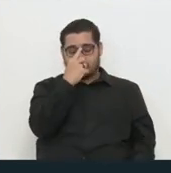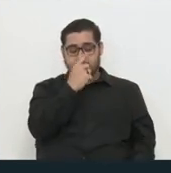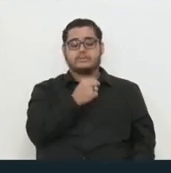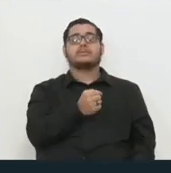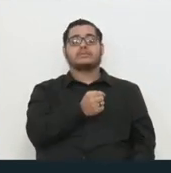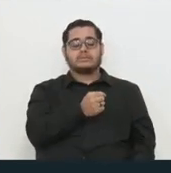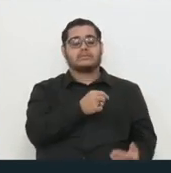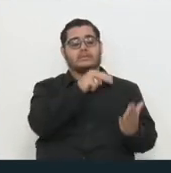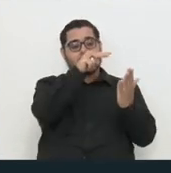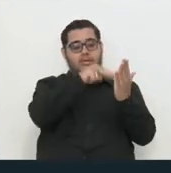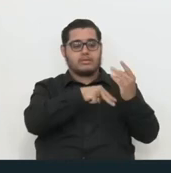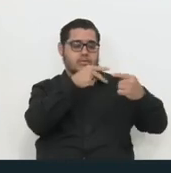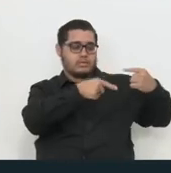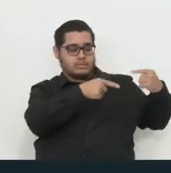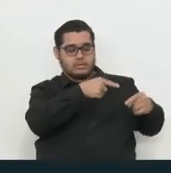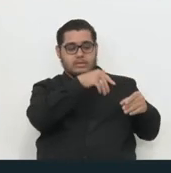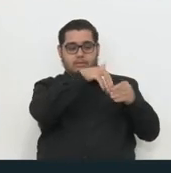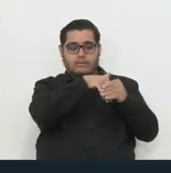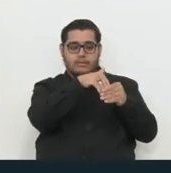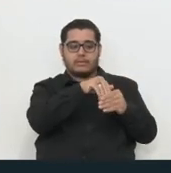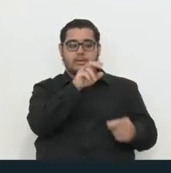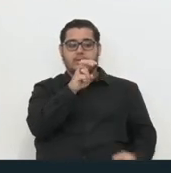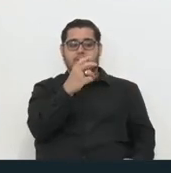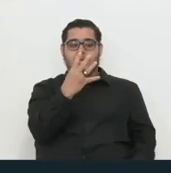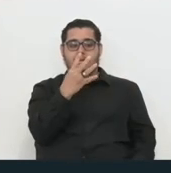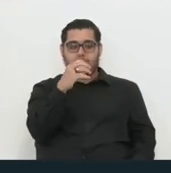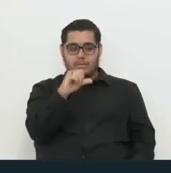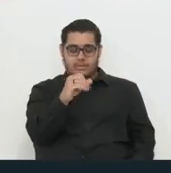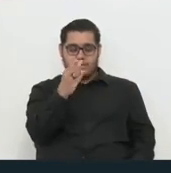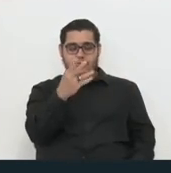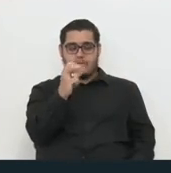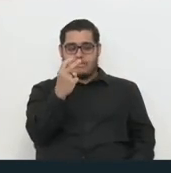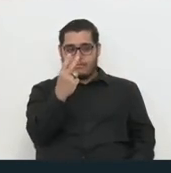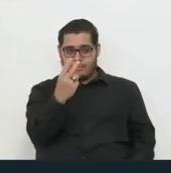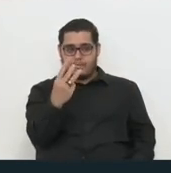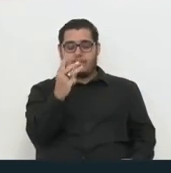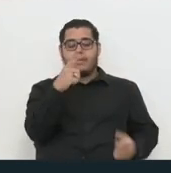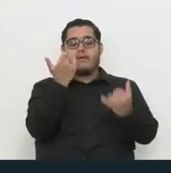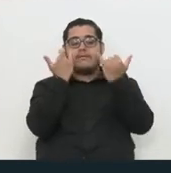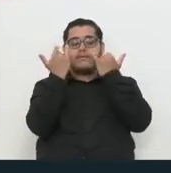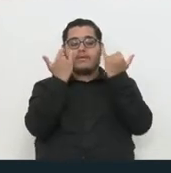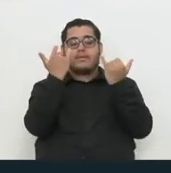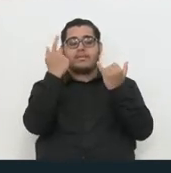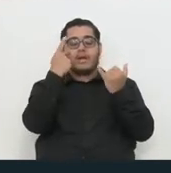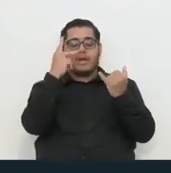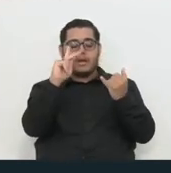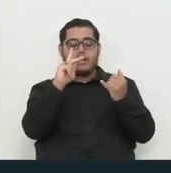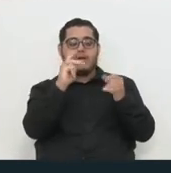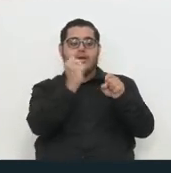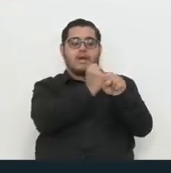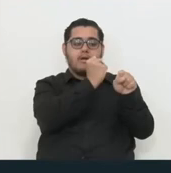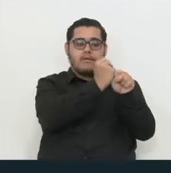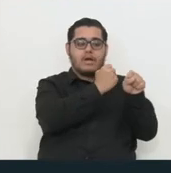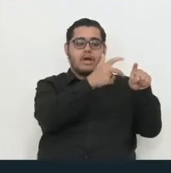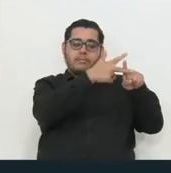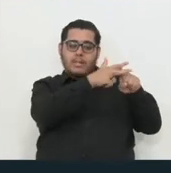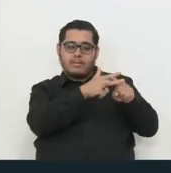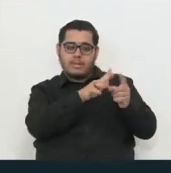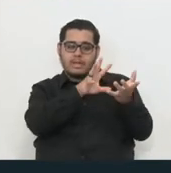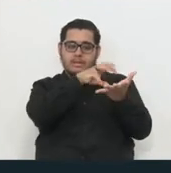leituração do requerimento 559 2023 informações sobre os investimentos e reformas e manutenção no centro municipal de educação